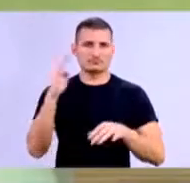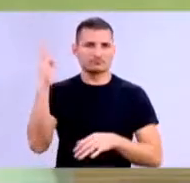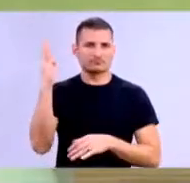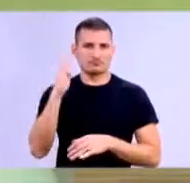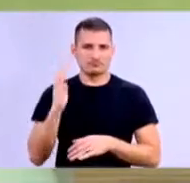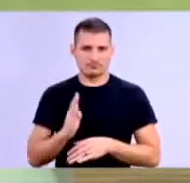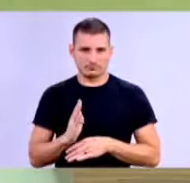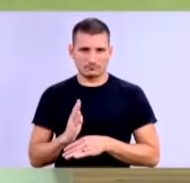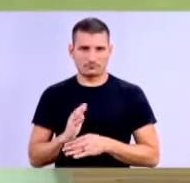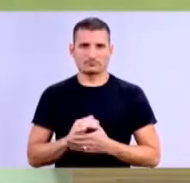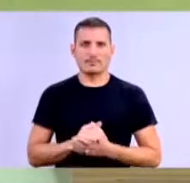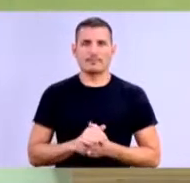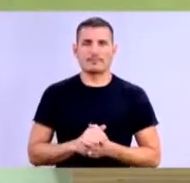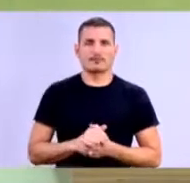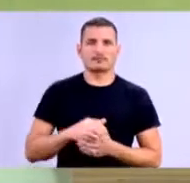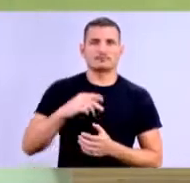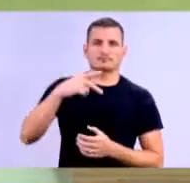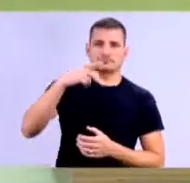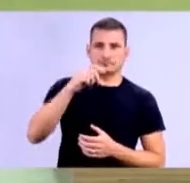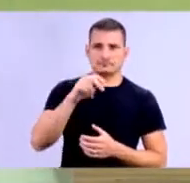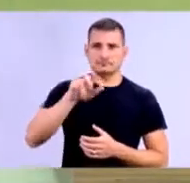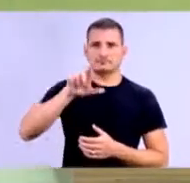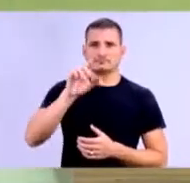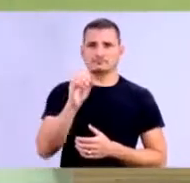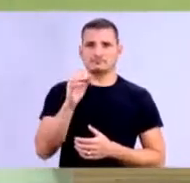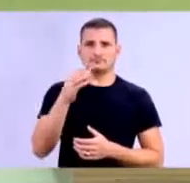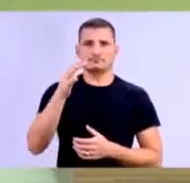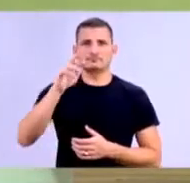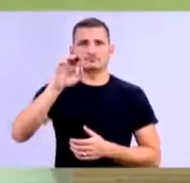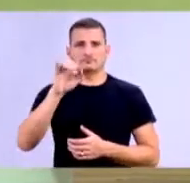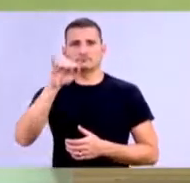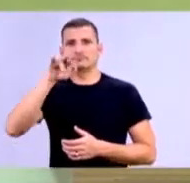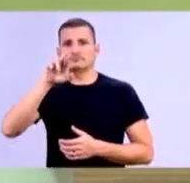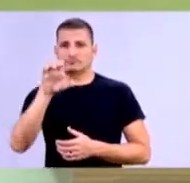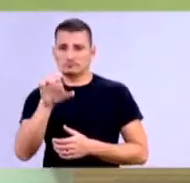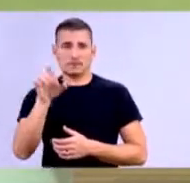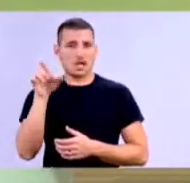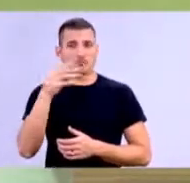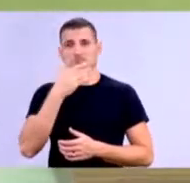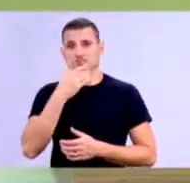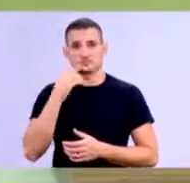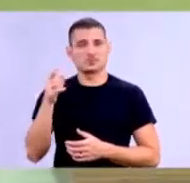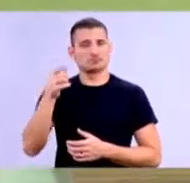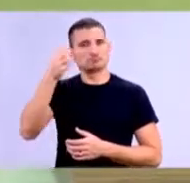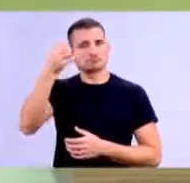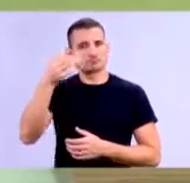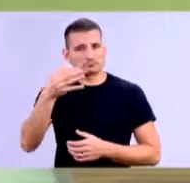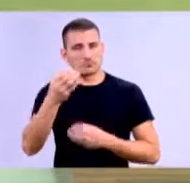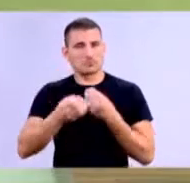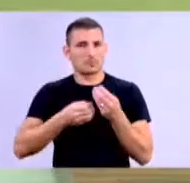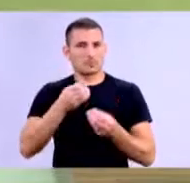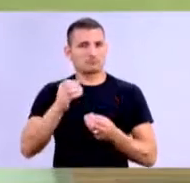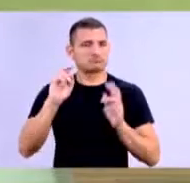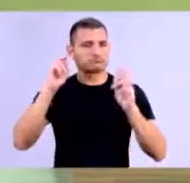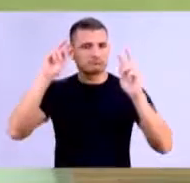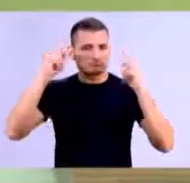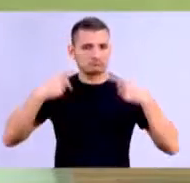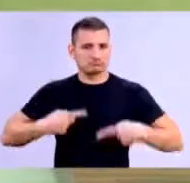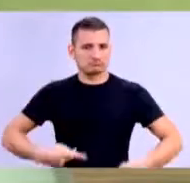brasileira por Paulo Freire, que fala a respeito desse ser que se constrói no